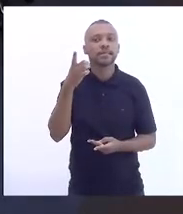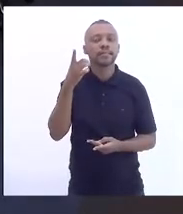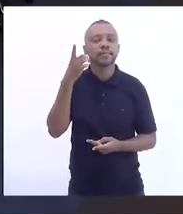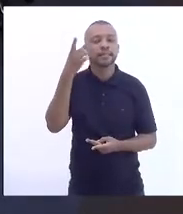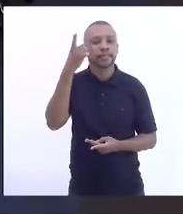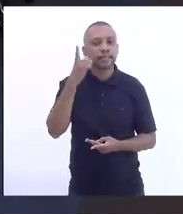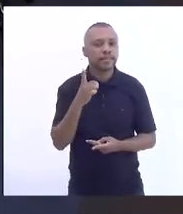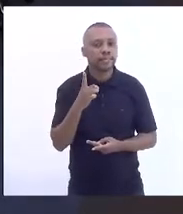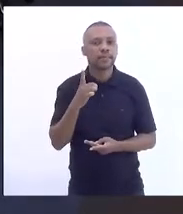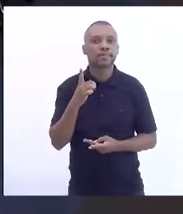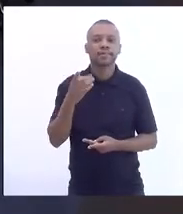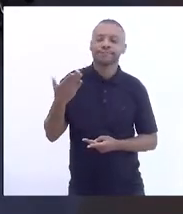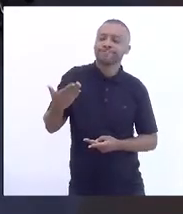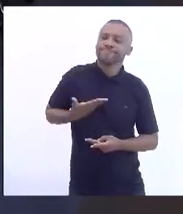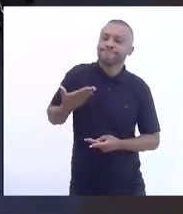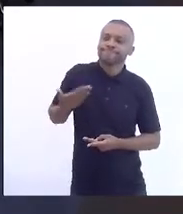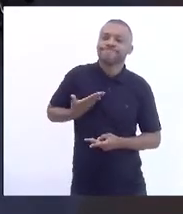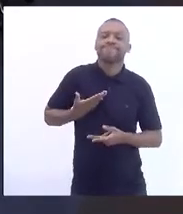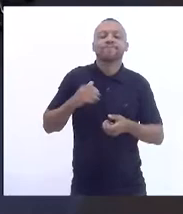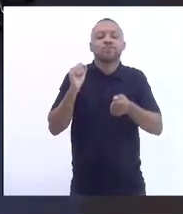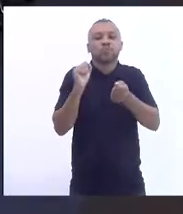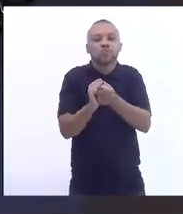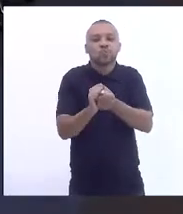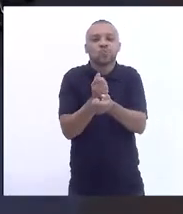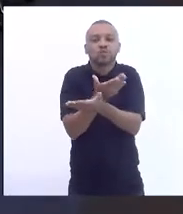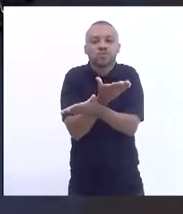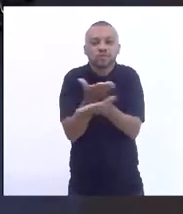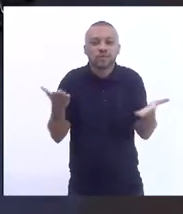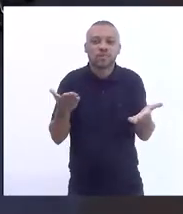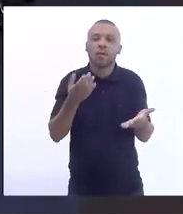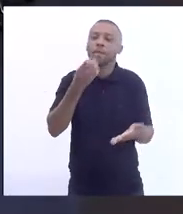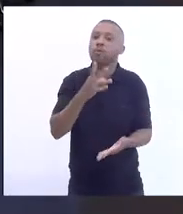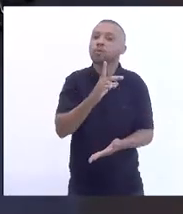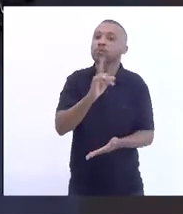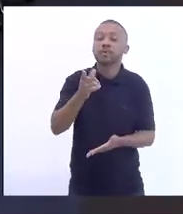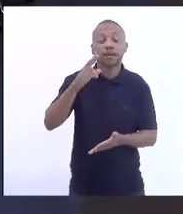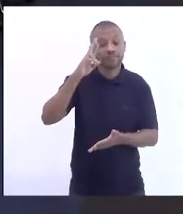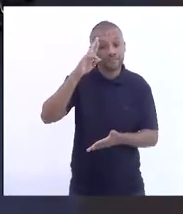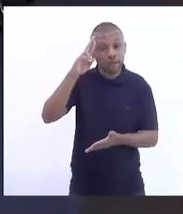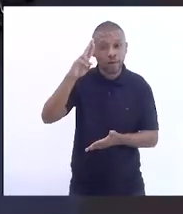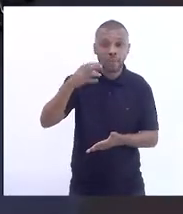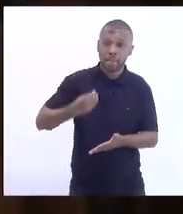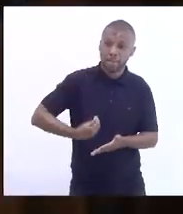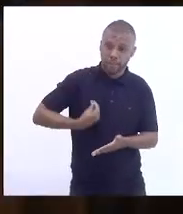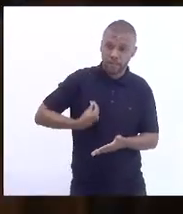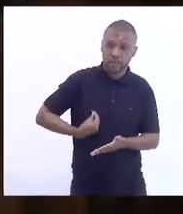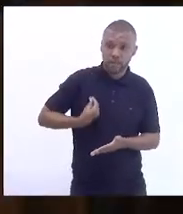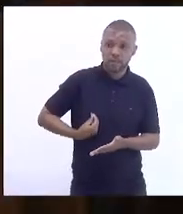Olá companheiros companheiras Bom dia autoridade presente